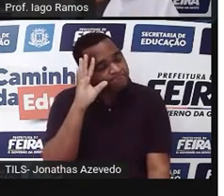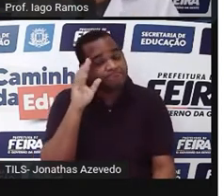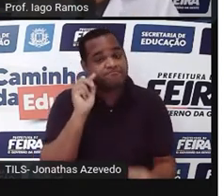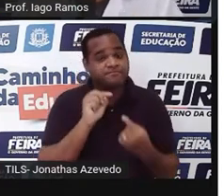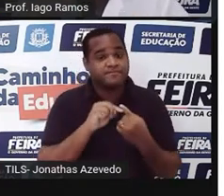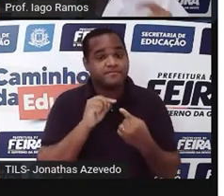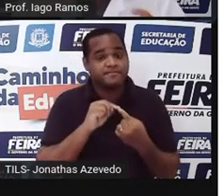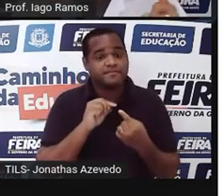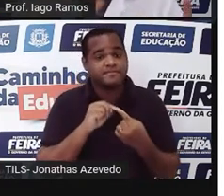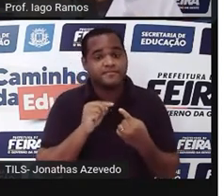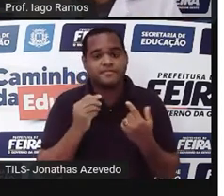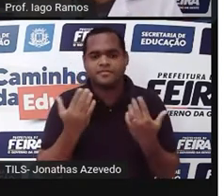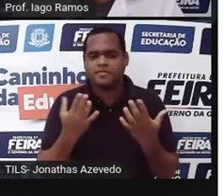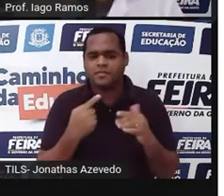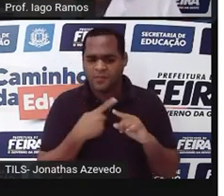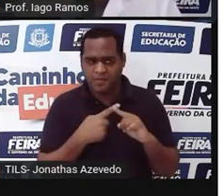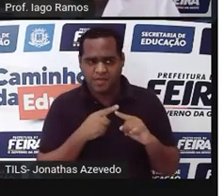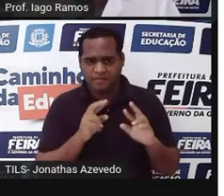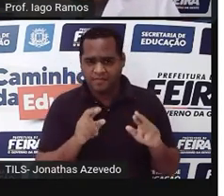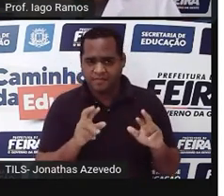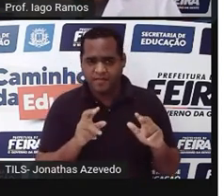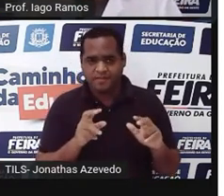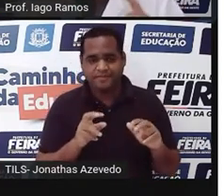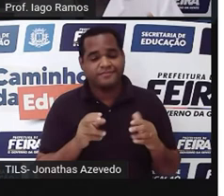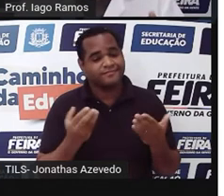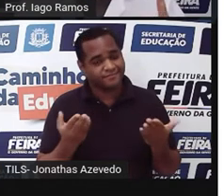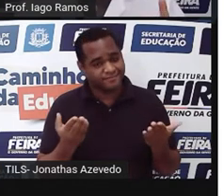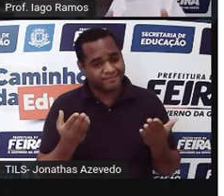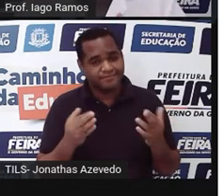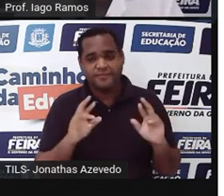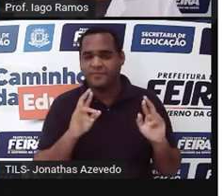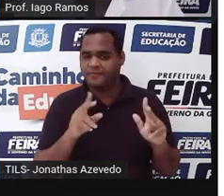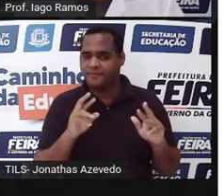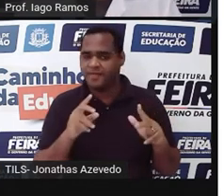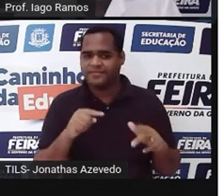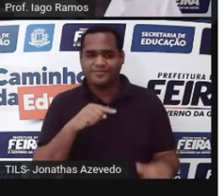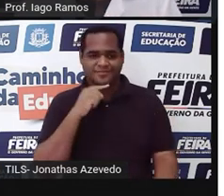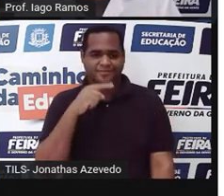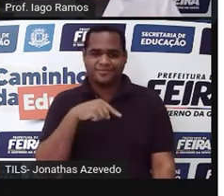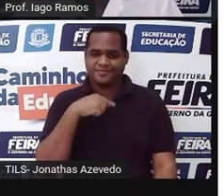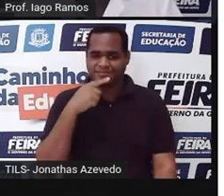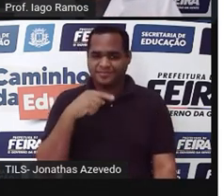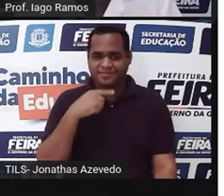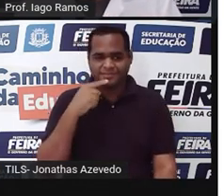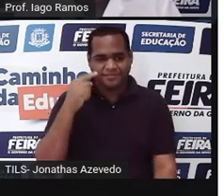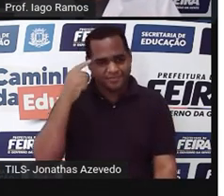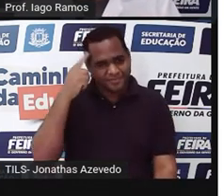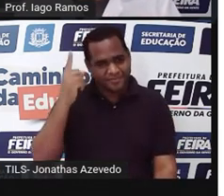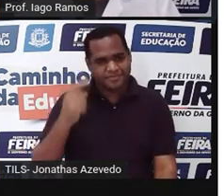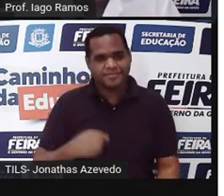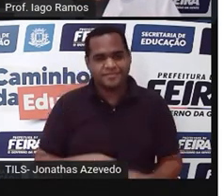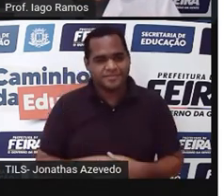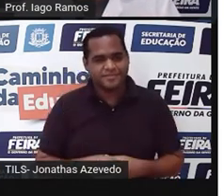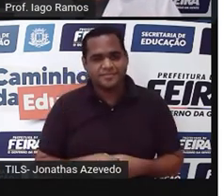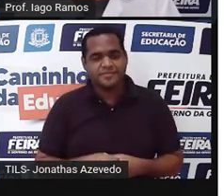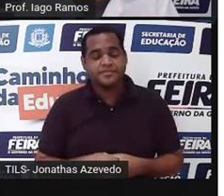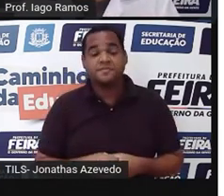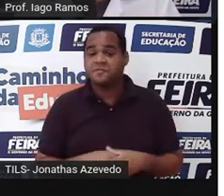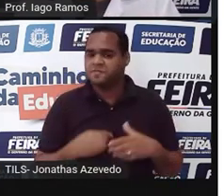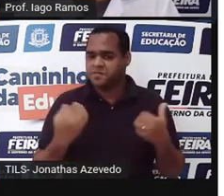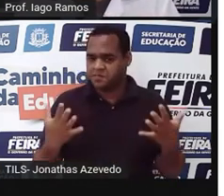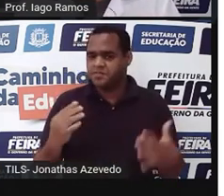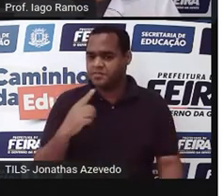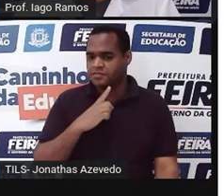porque não é isso tá Não é dessa forma que a gente deve pensar tá bom